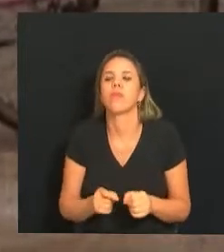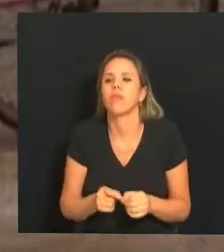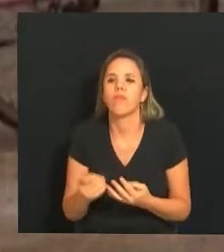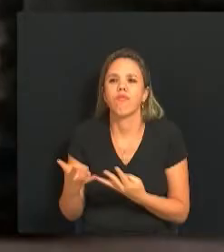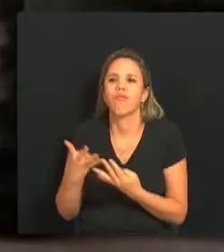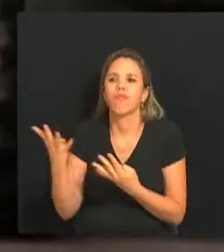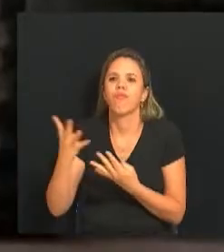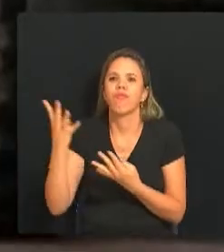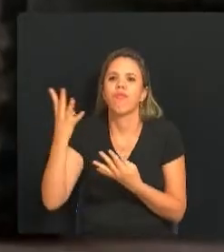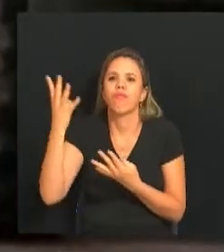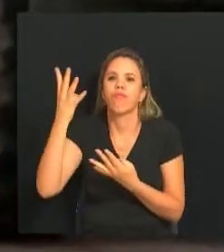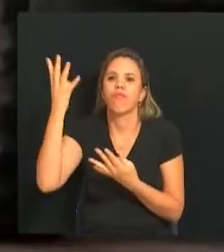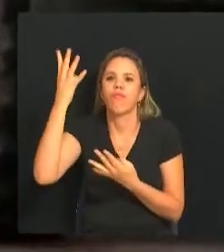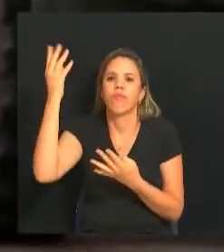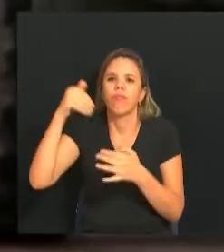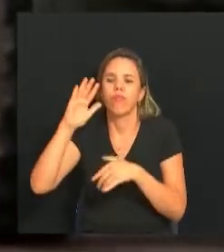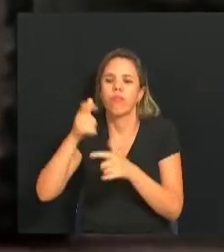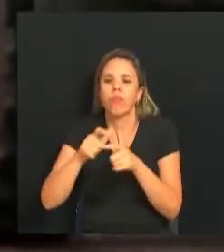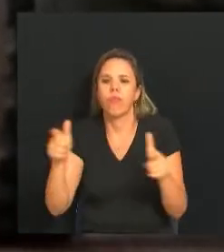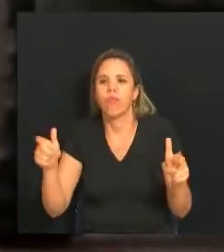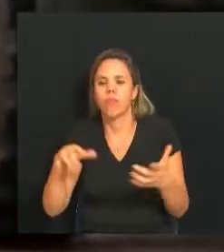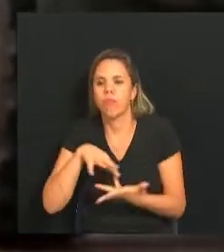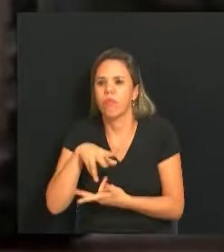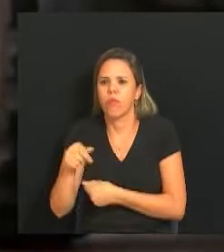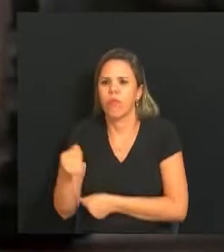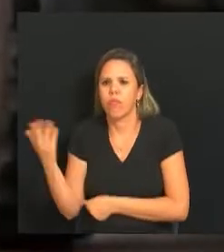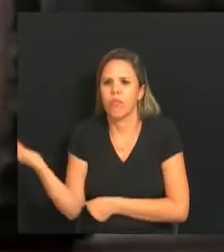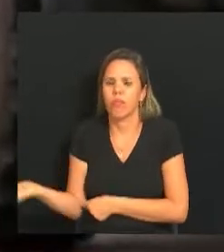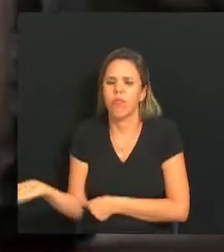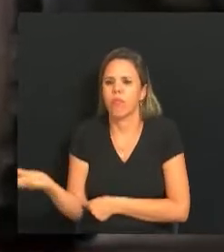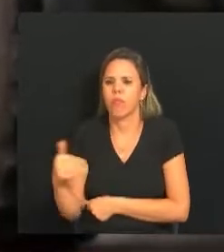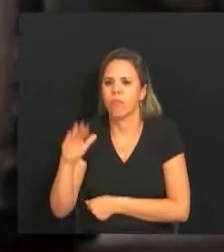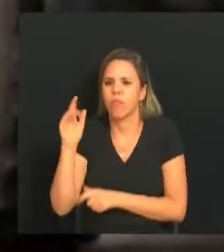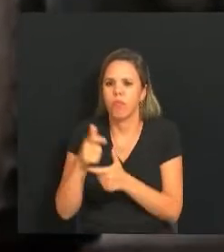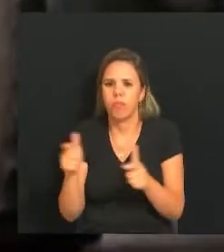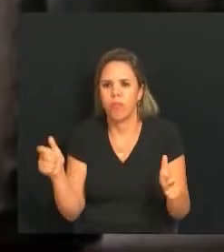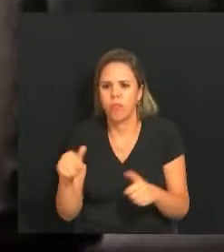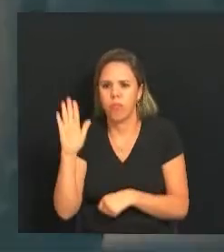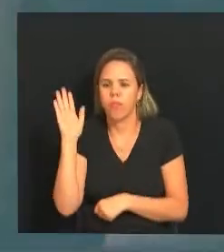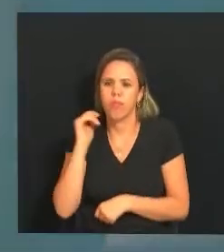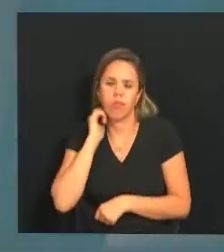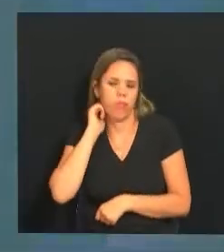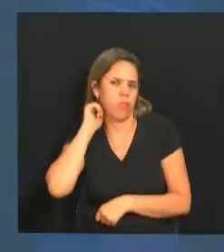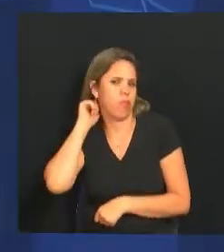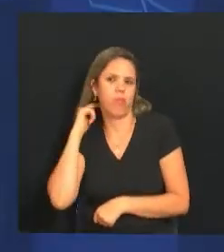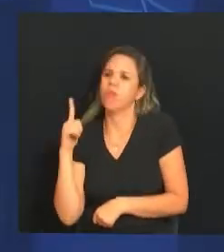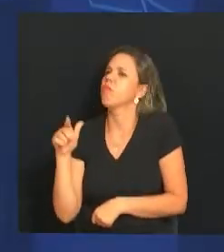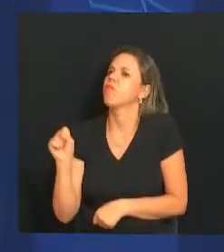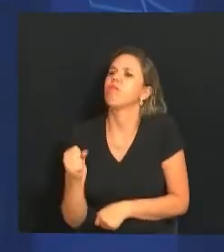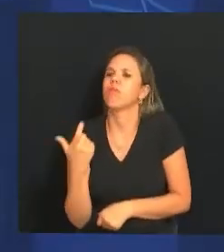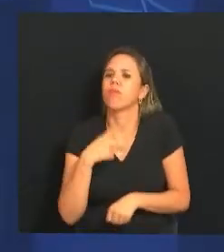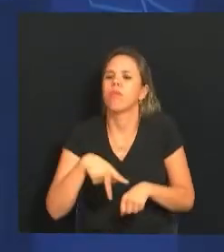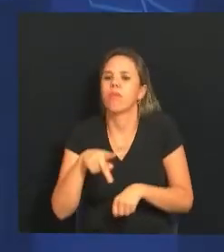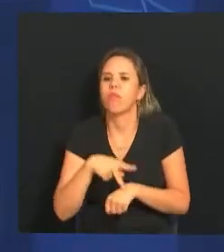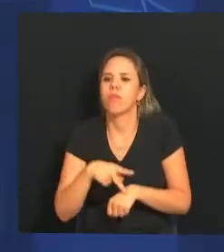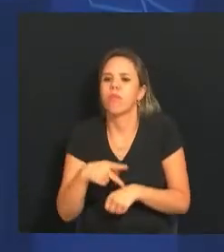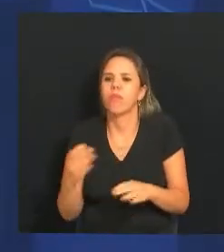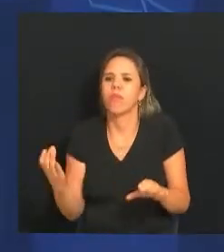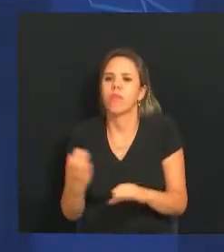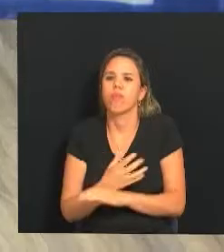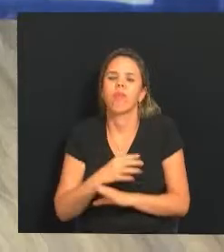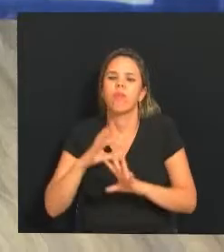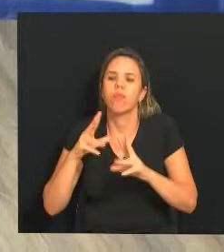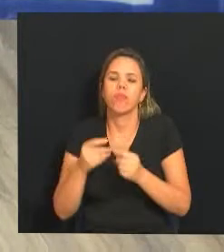gás carbônico de alguns dos maiores exércitos no mundo sejam maiores do que a geração de gás carbônico de alguns países